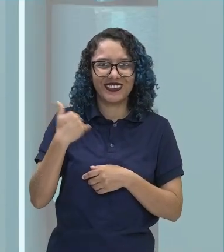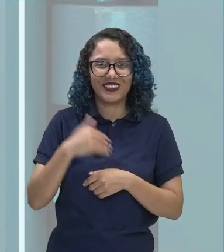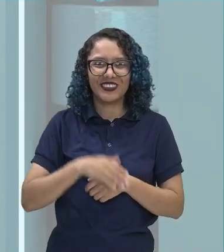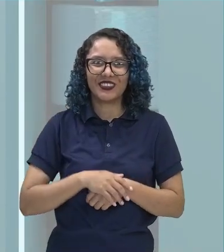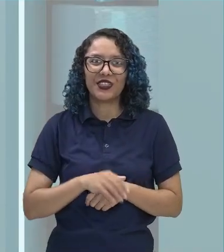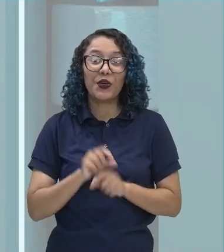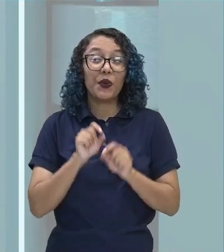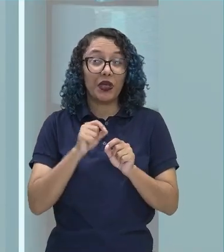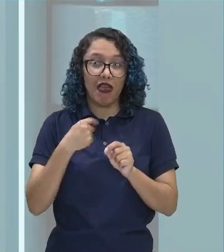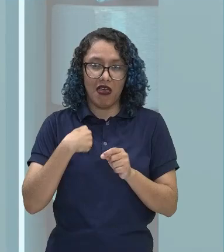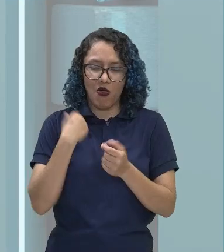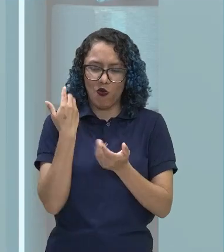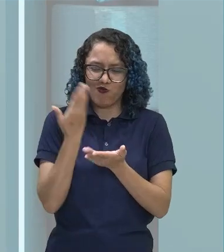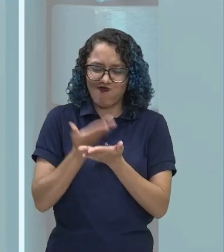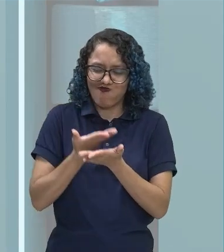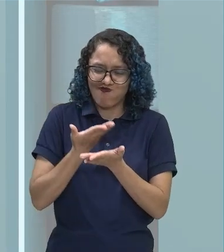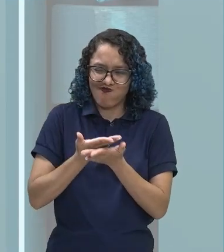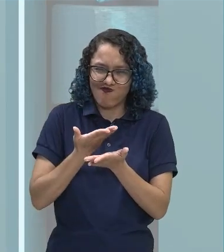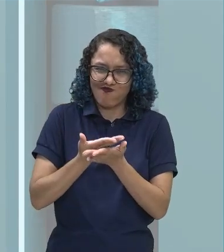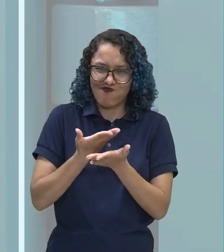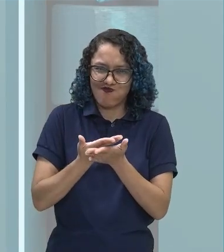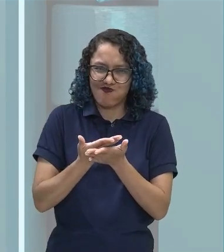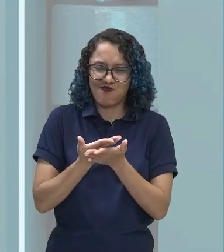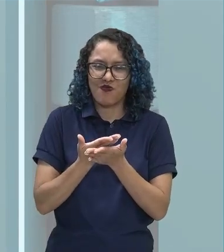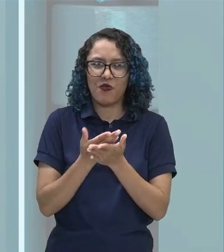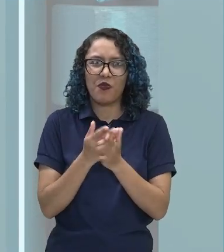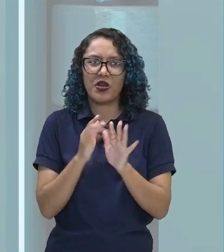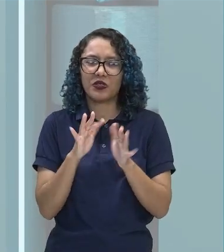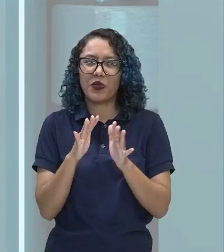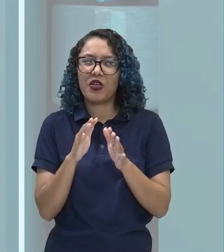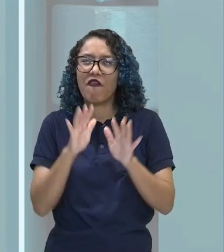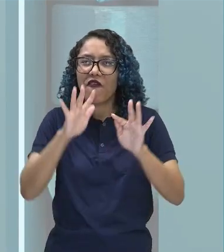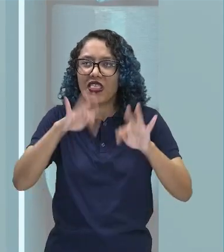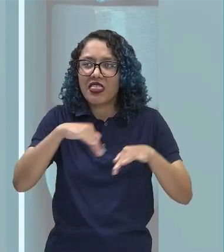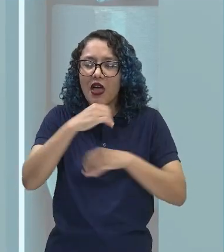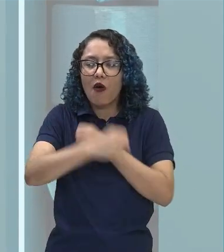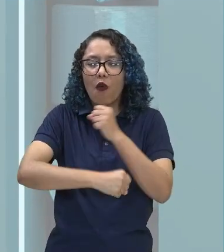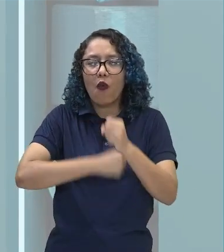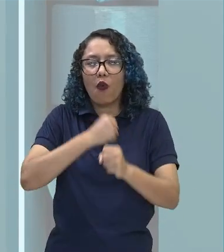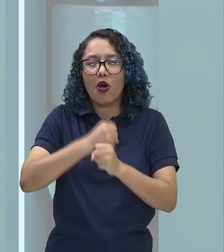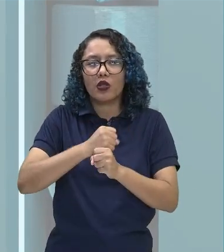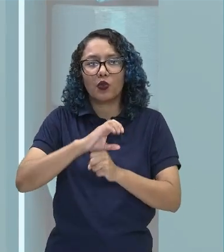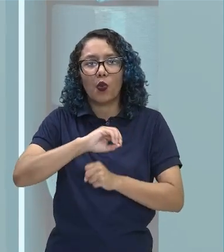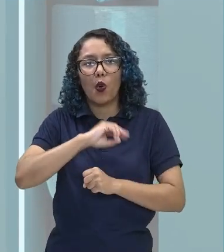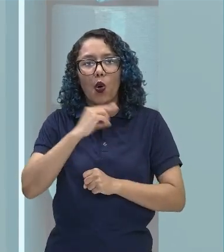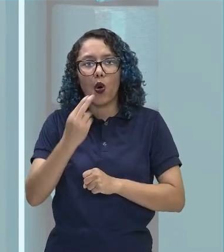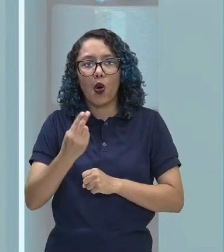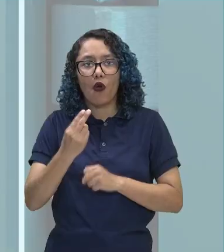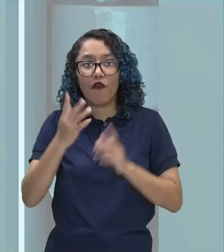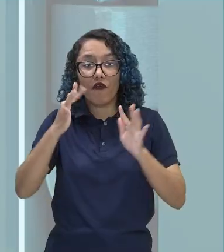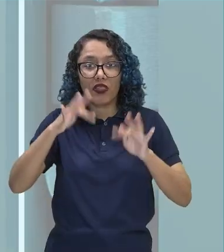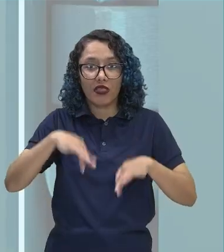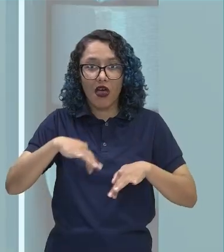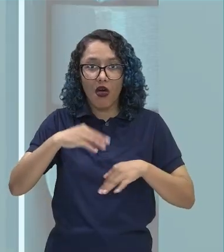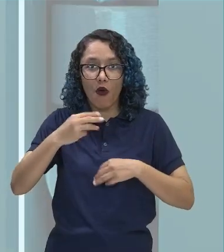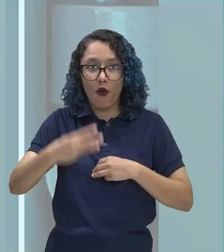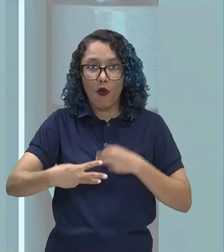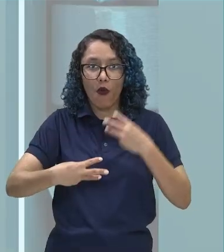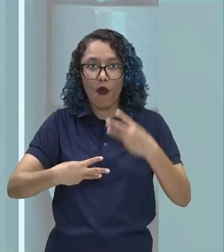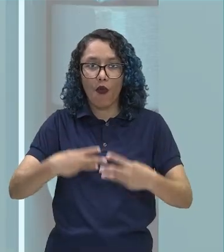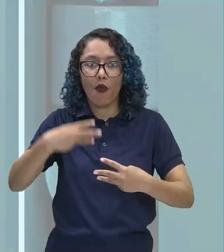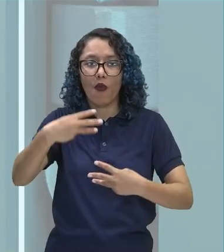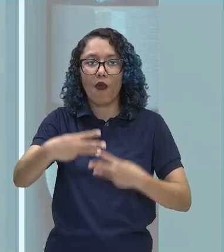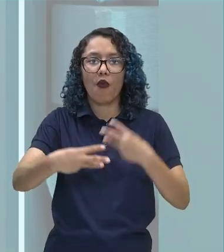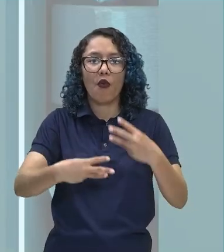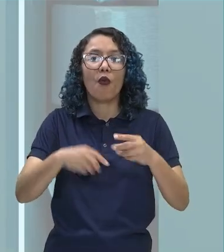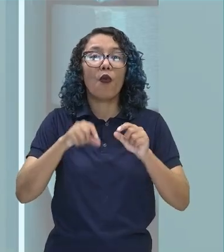você estudava lá no final do ano, ou no final do trimestre, é que você